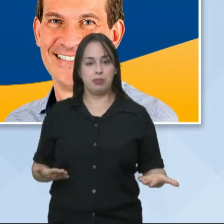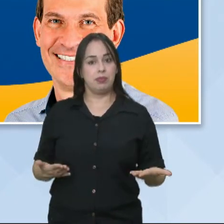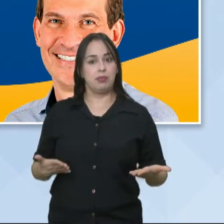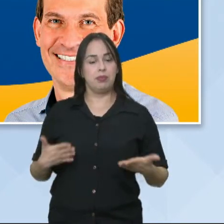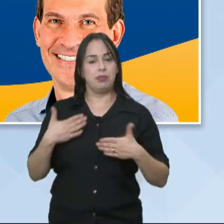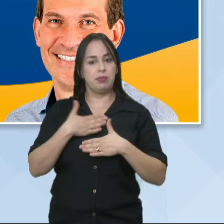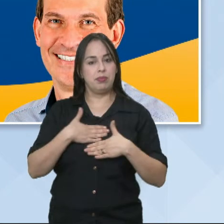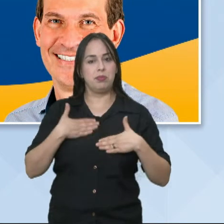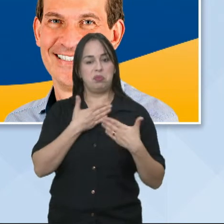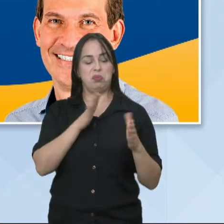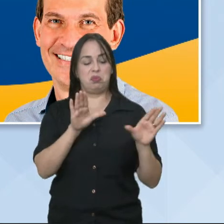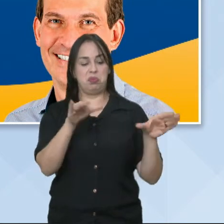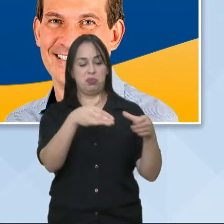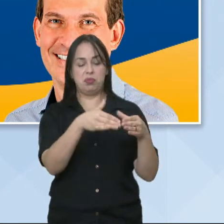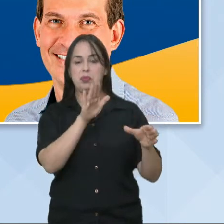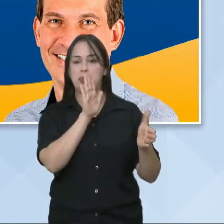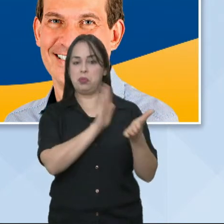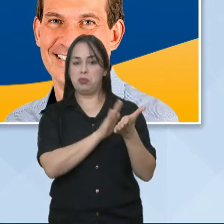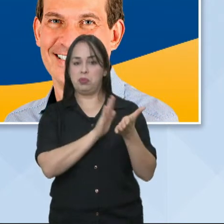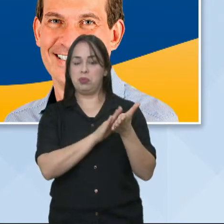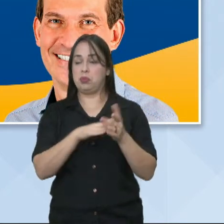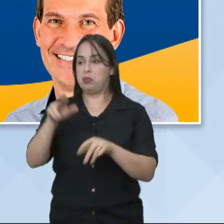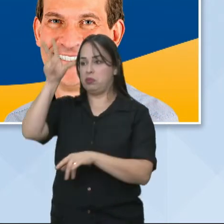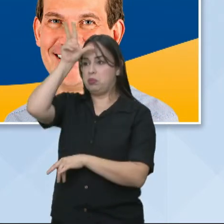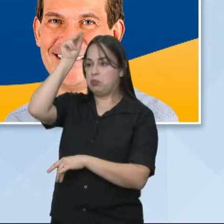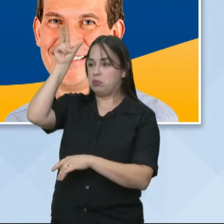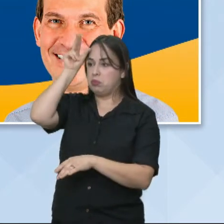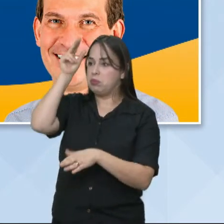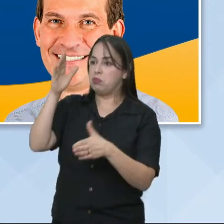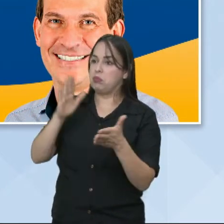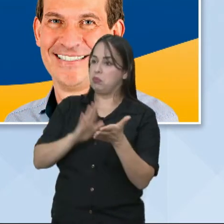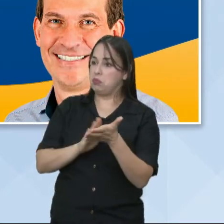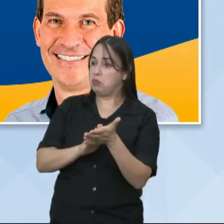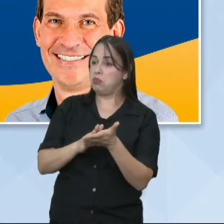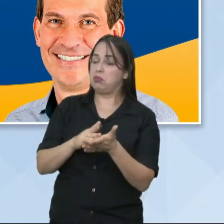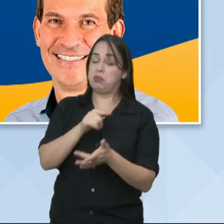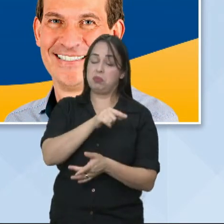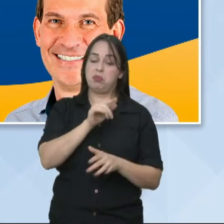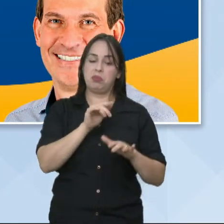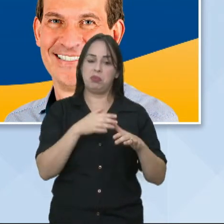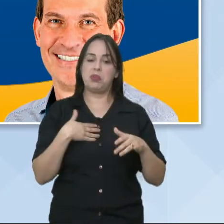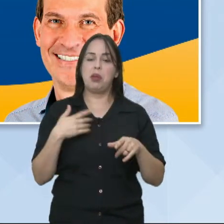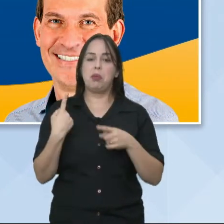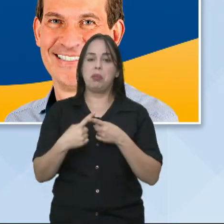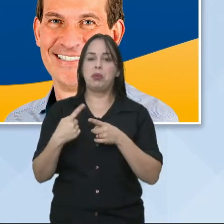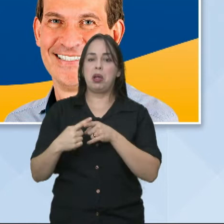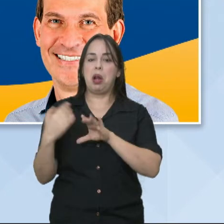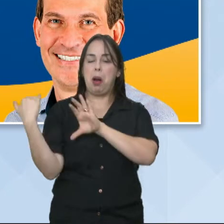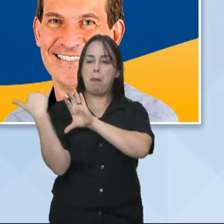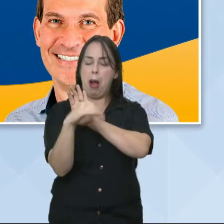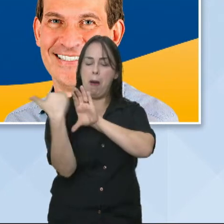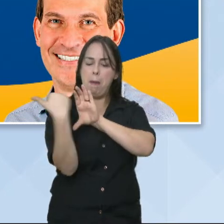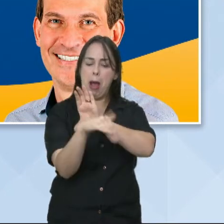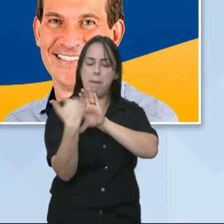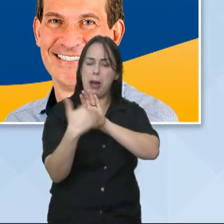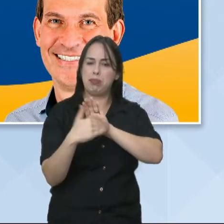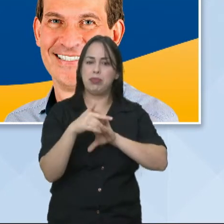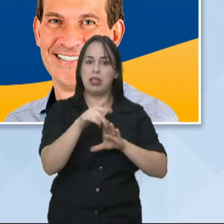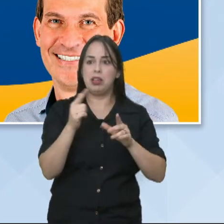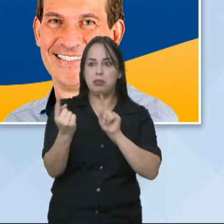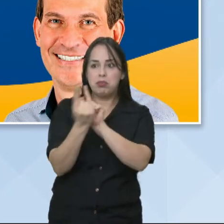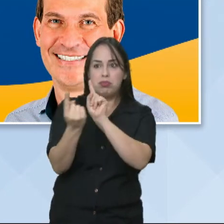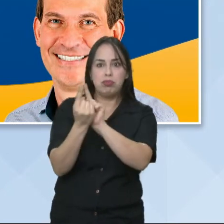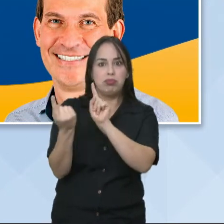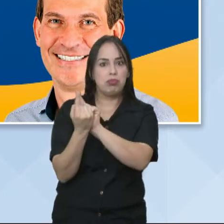gostaria de parabenizar a Prefeitura por esse serviço, pela demanda gigantesca que eles atendem e